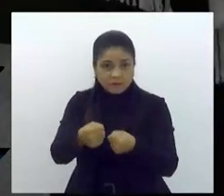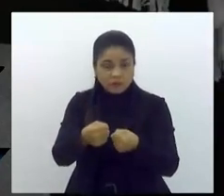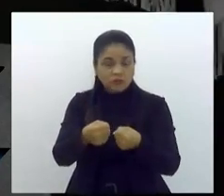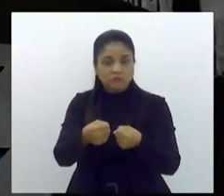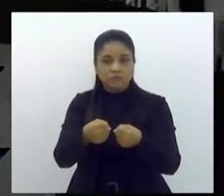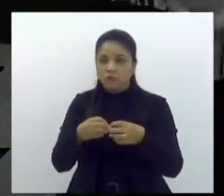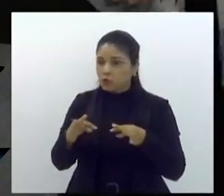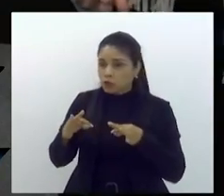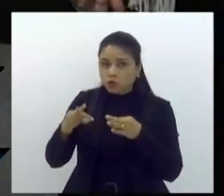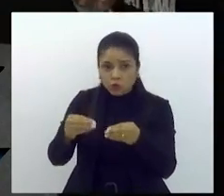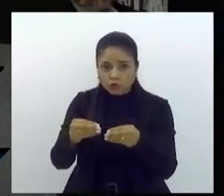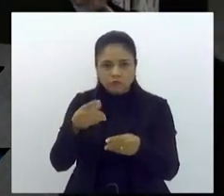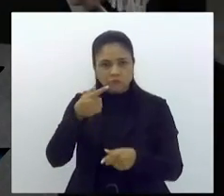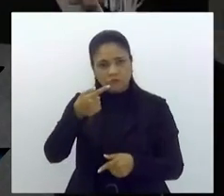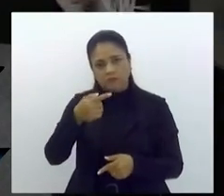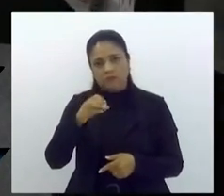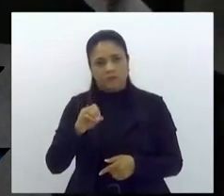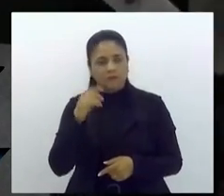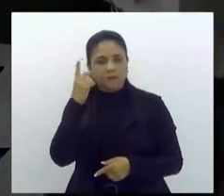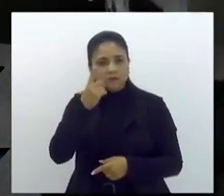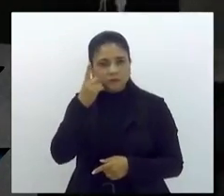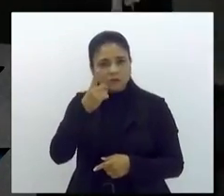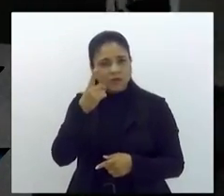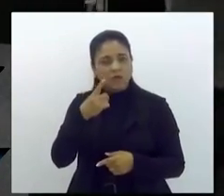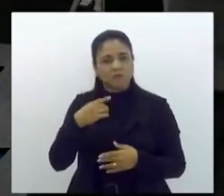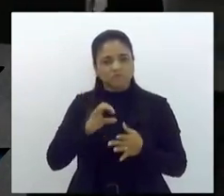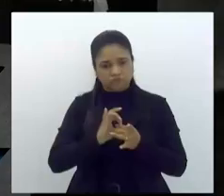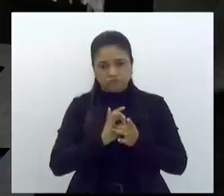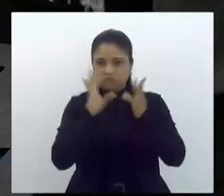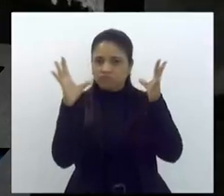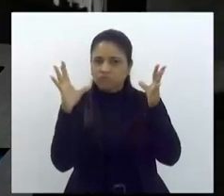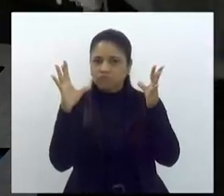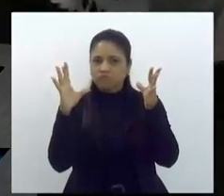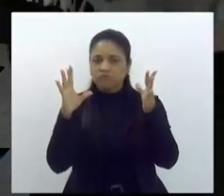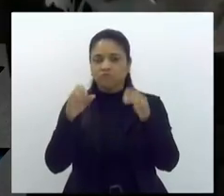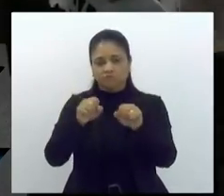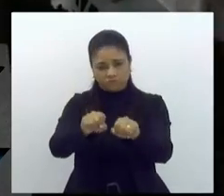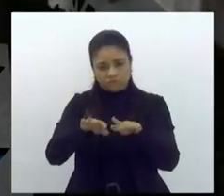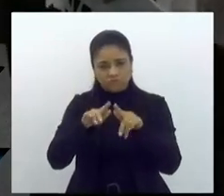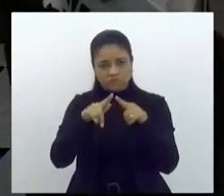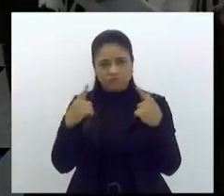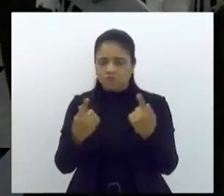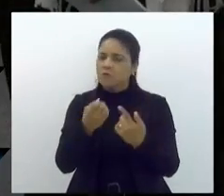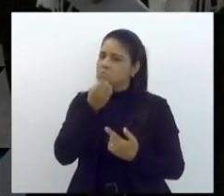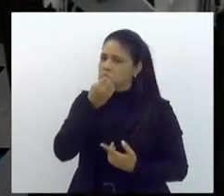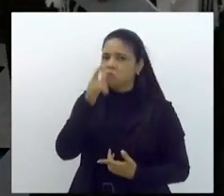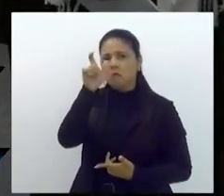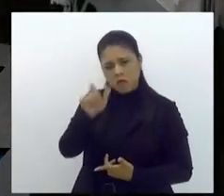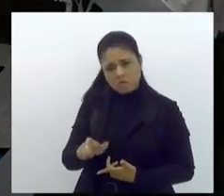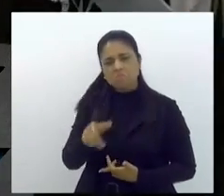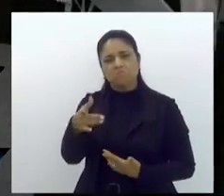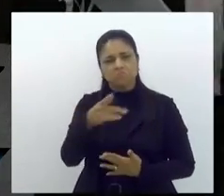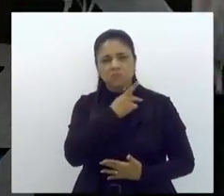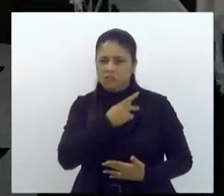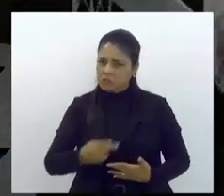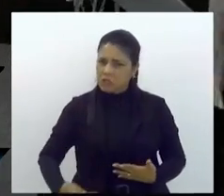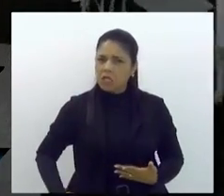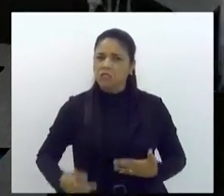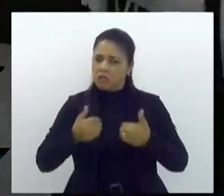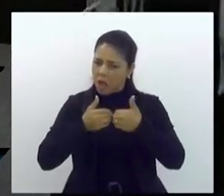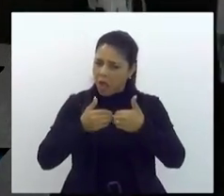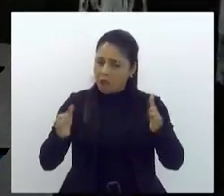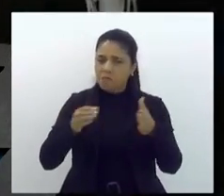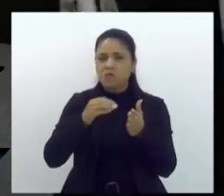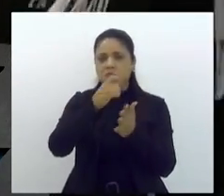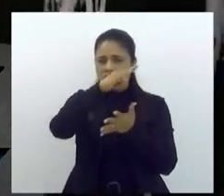todos nós é uma questão de sobrevivência democrática do Parlamento fez muito bem Vossa Excelência em abrir